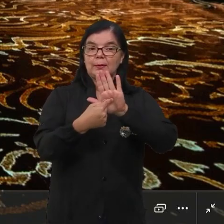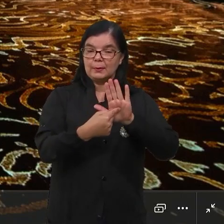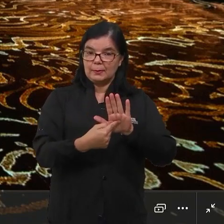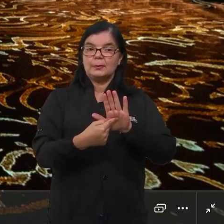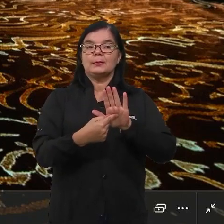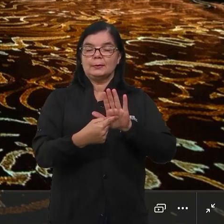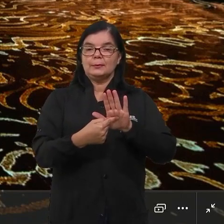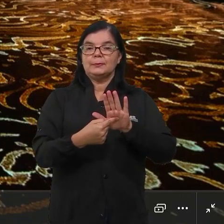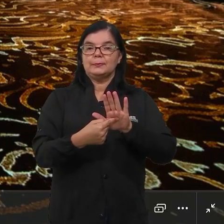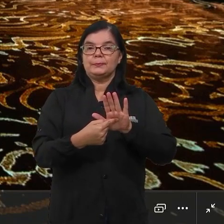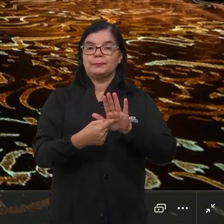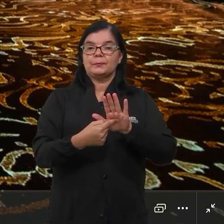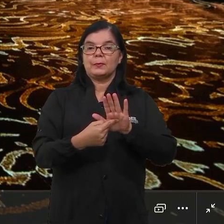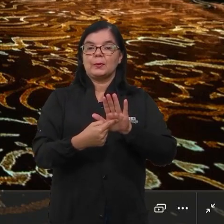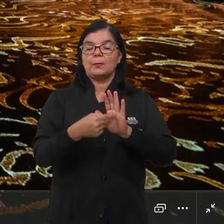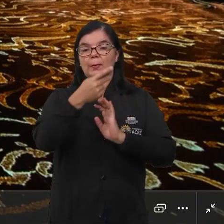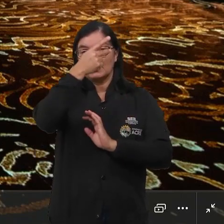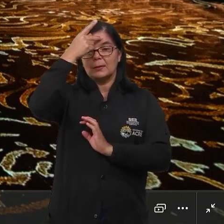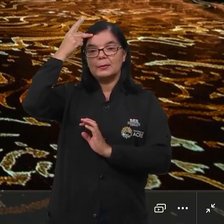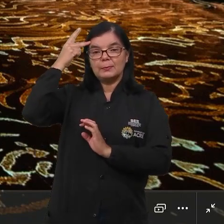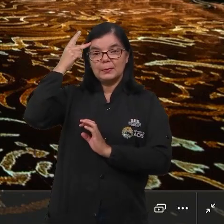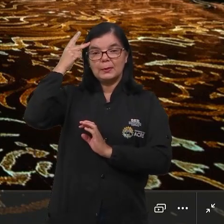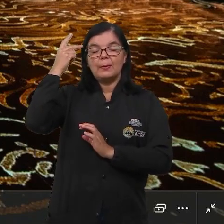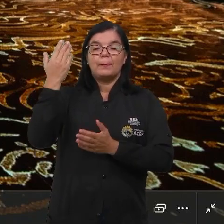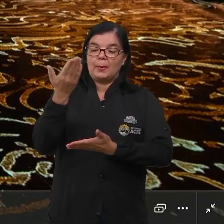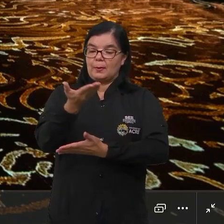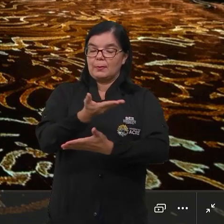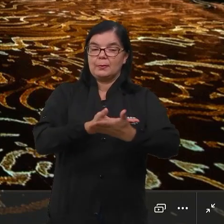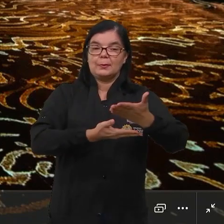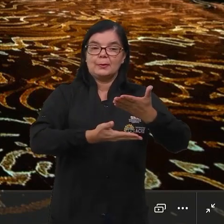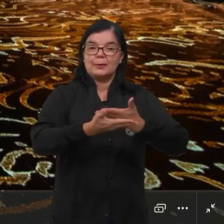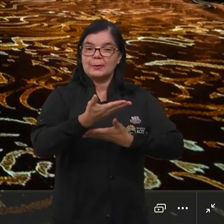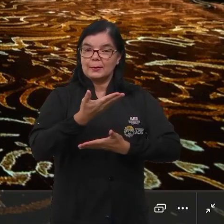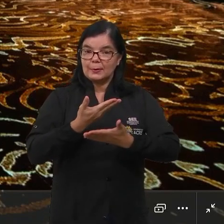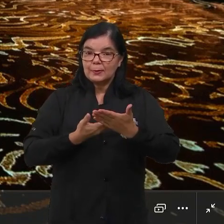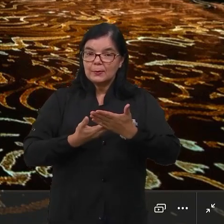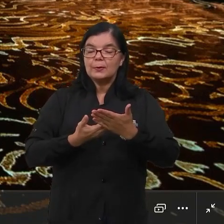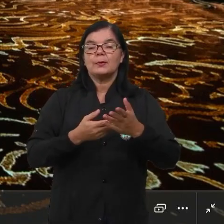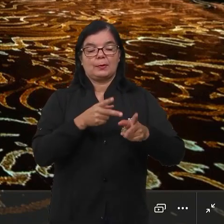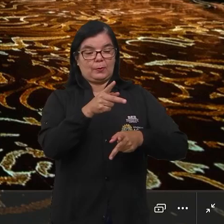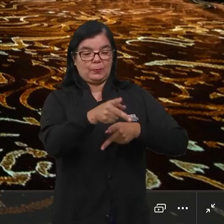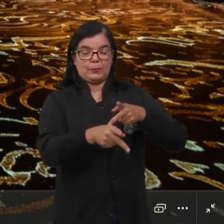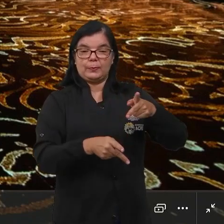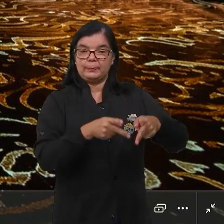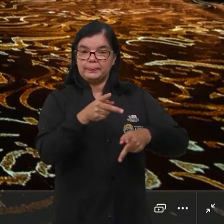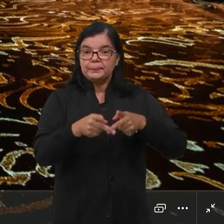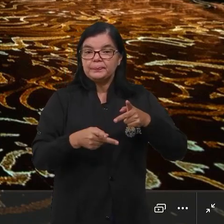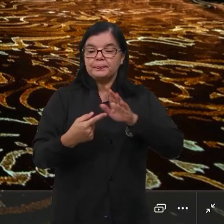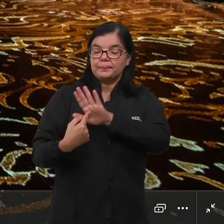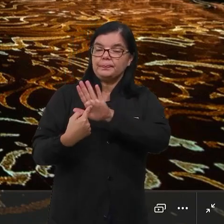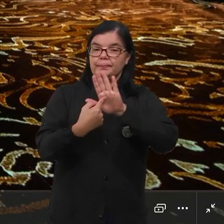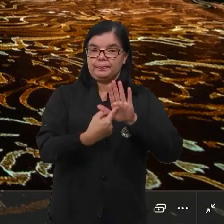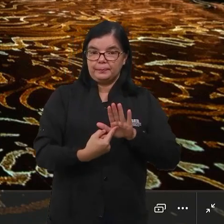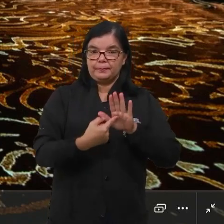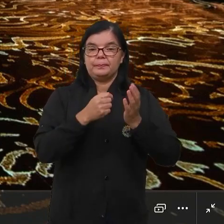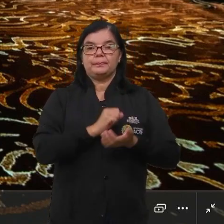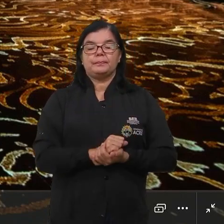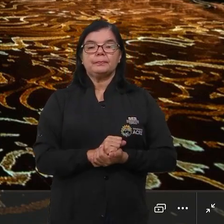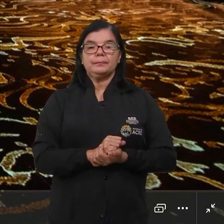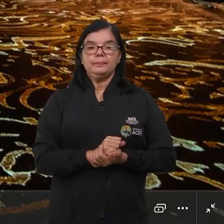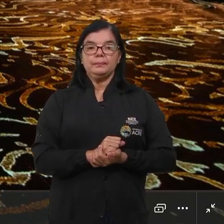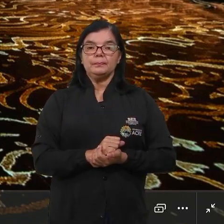minha exposição para o público, para a interação entre o público e a exposição. Então,